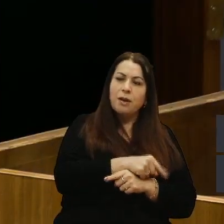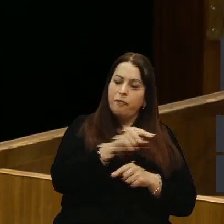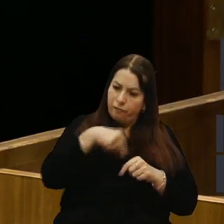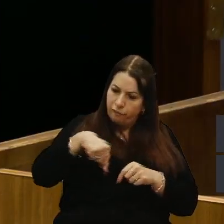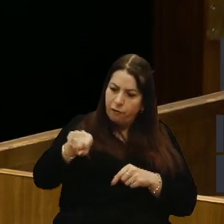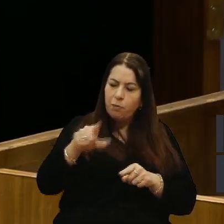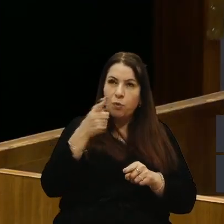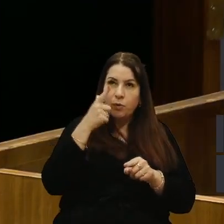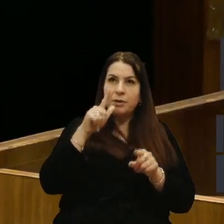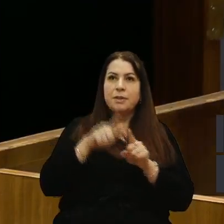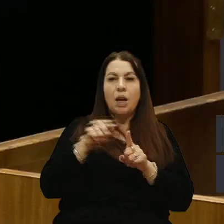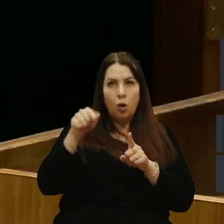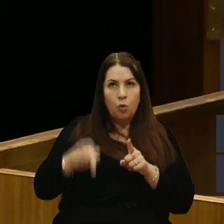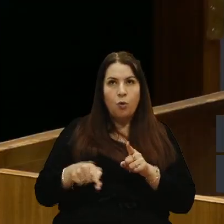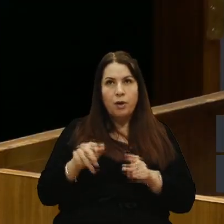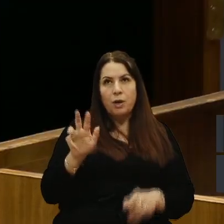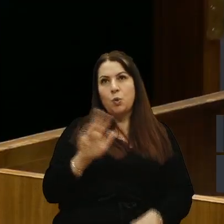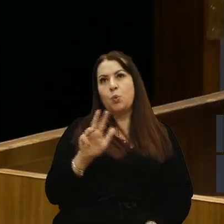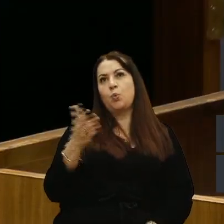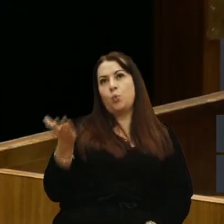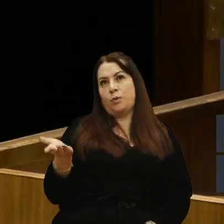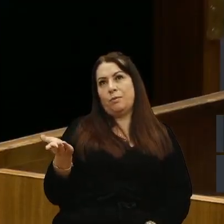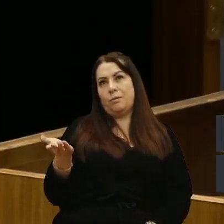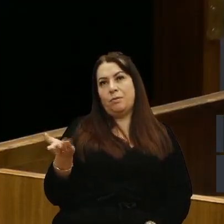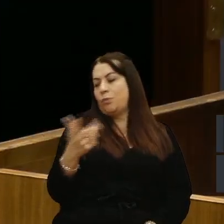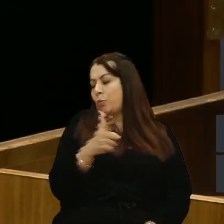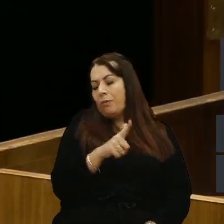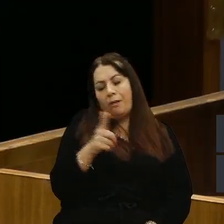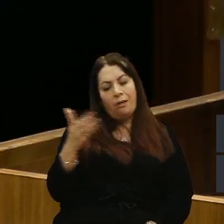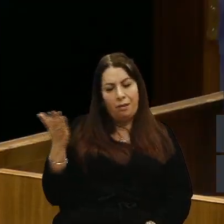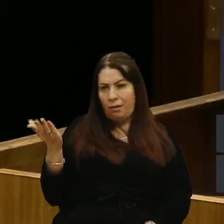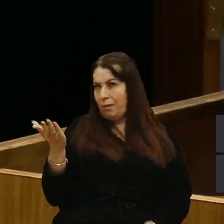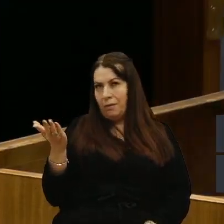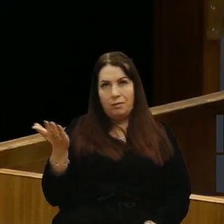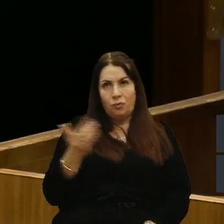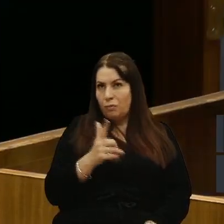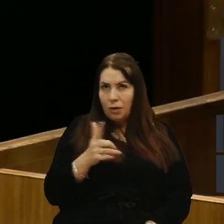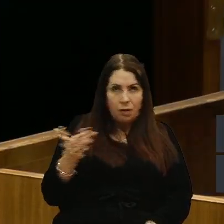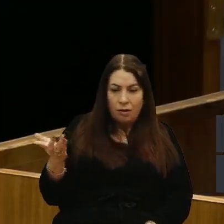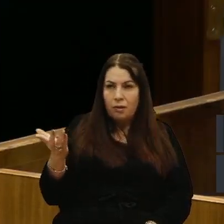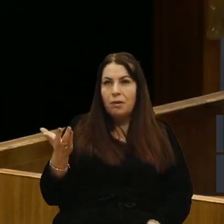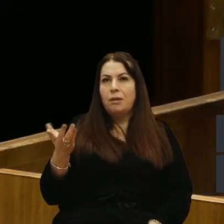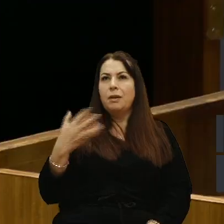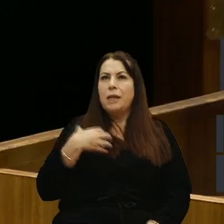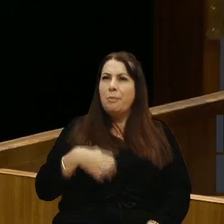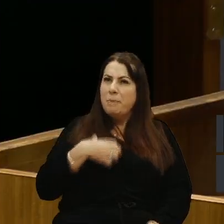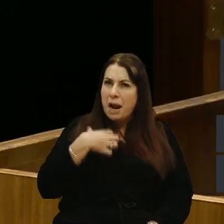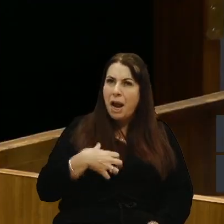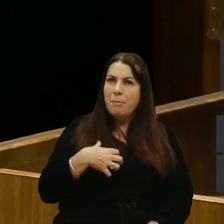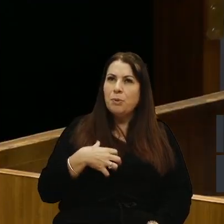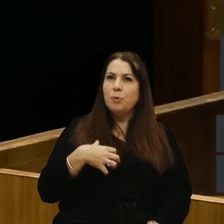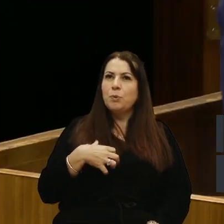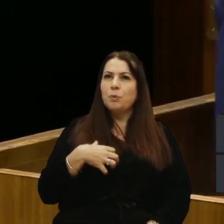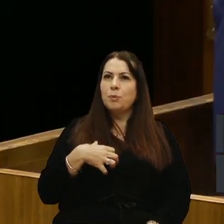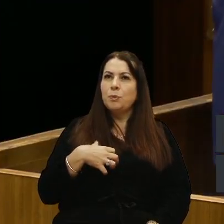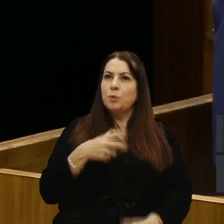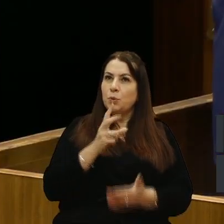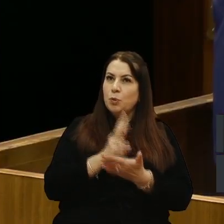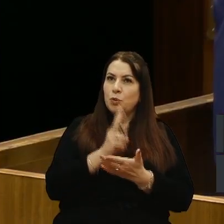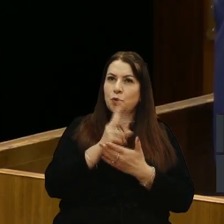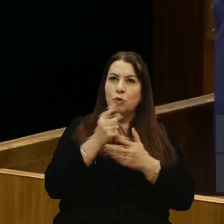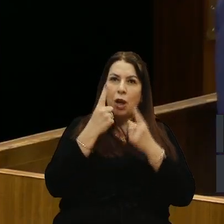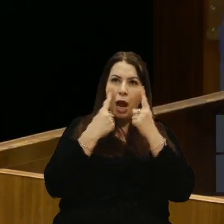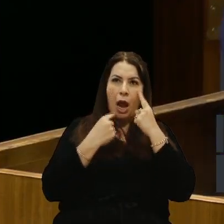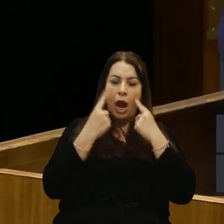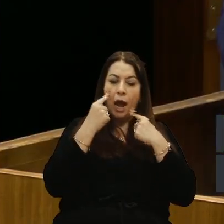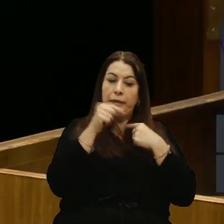vamos conquistar o tetra com o Lula. Não tem. Tão brabo, então aqui, ó, continuam chorando